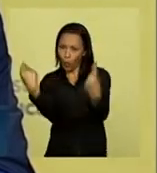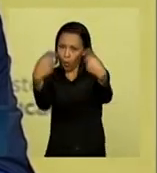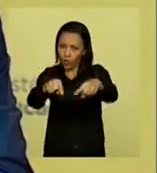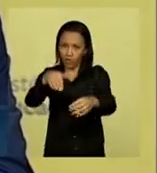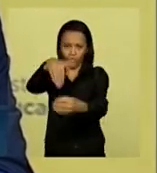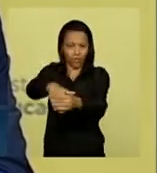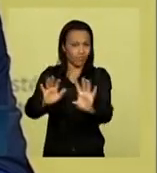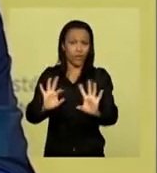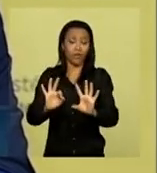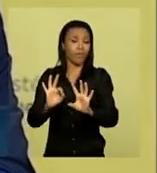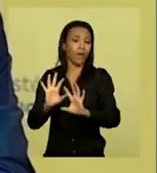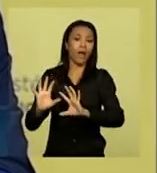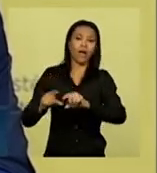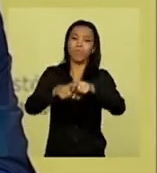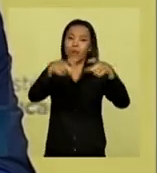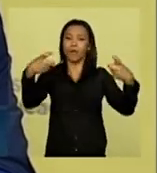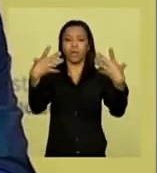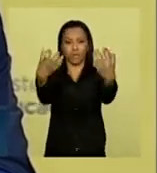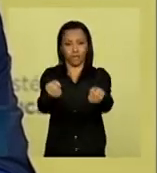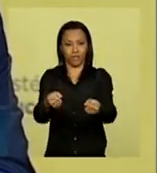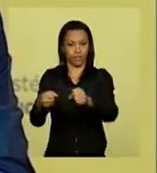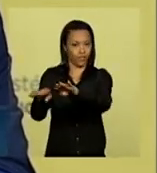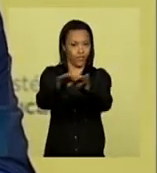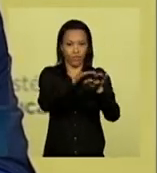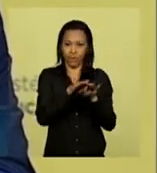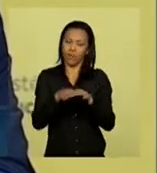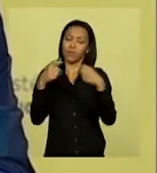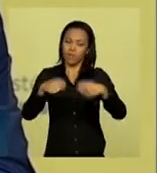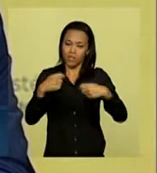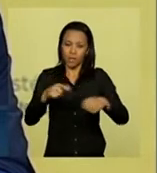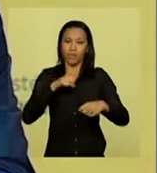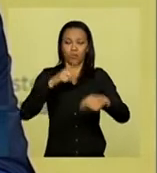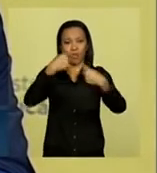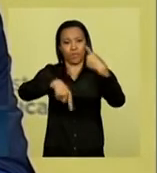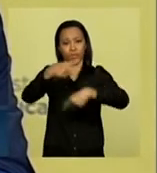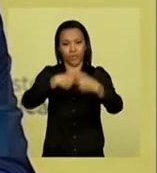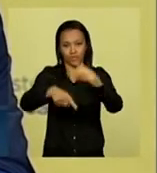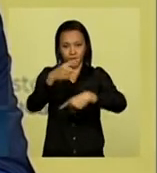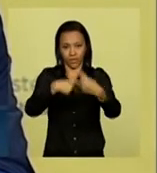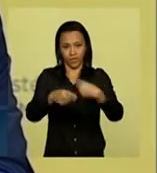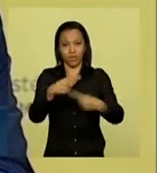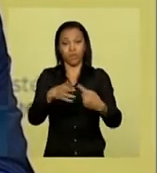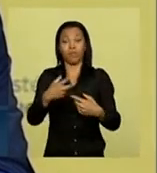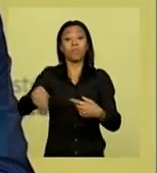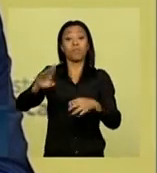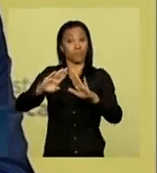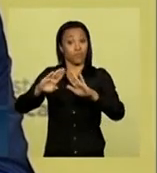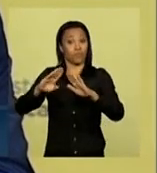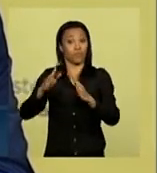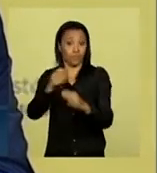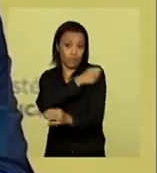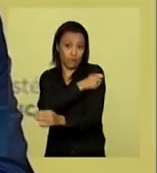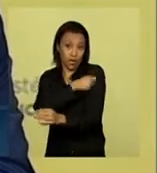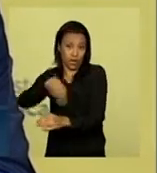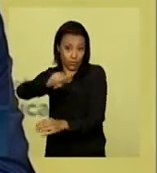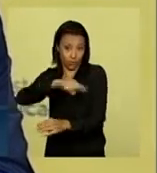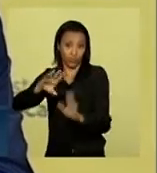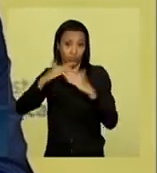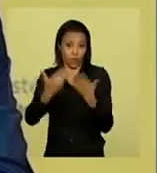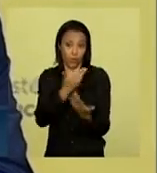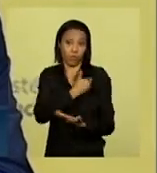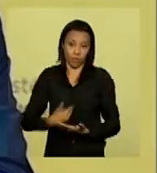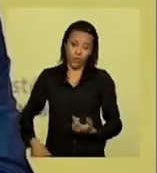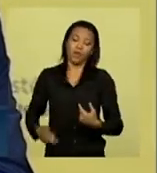foi um grande consenso do país que era necessário tem uma política de ação afirmativa do Estudante da escola pública outros é quatro que foram feitos e eu